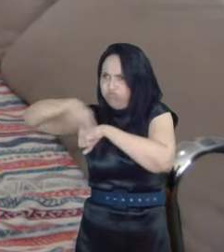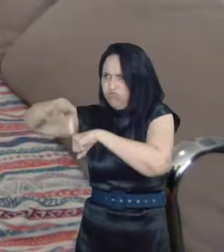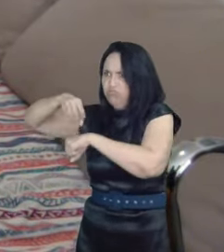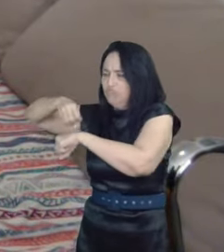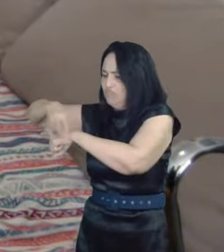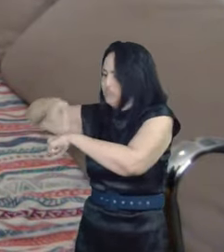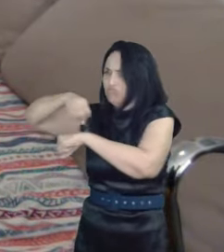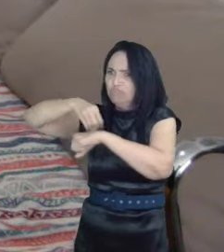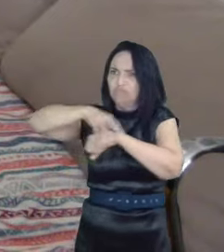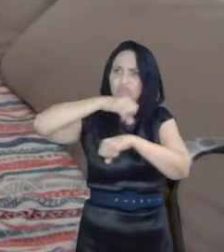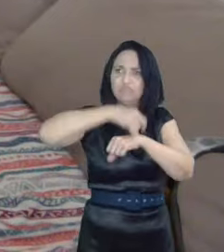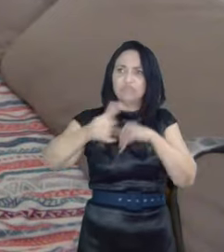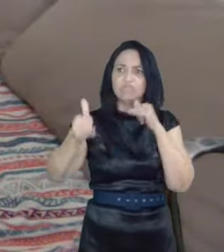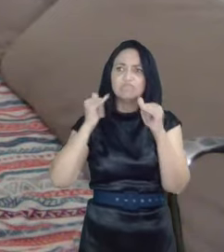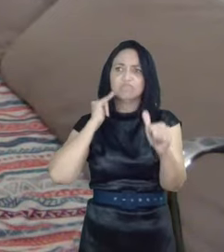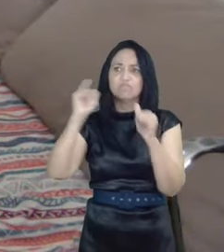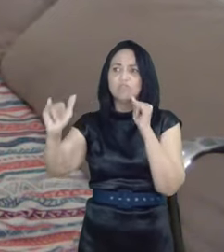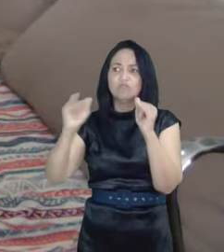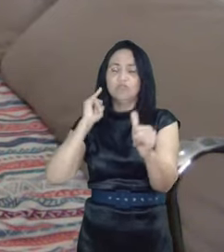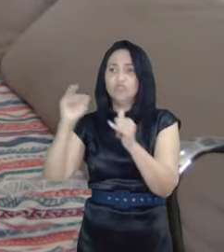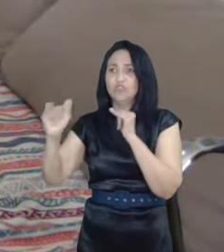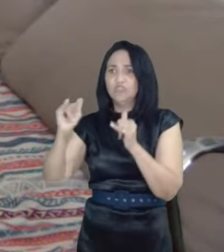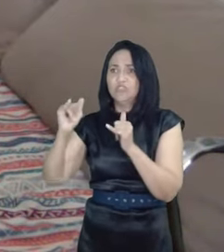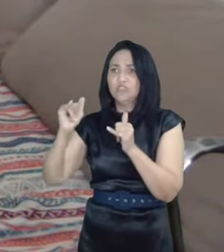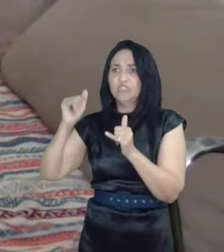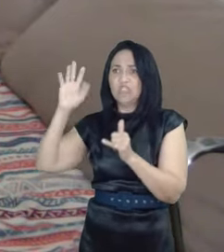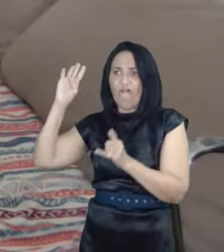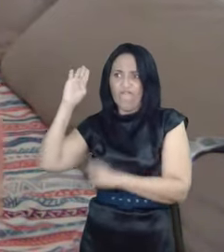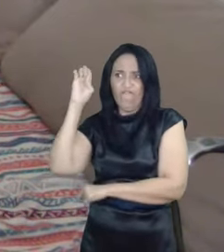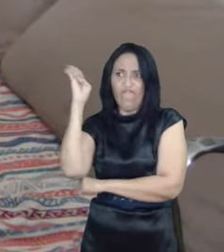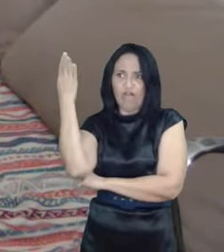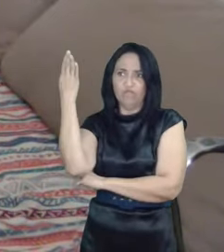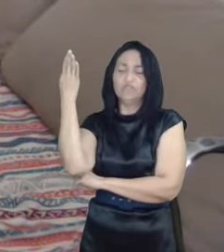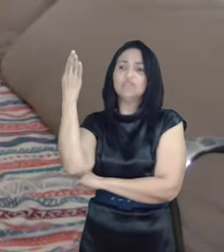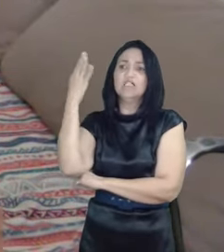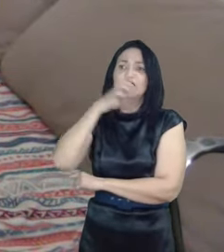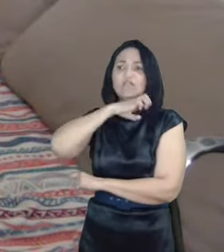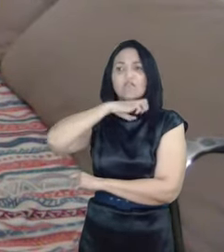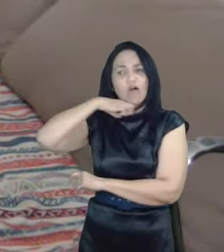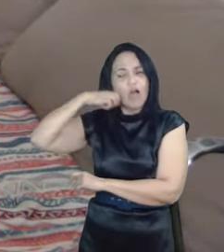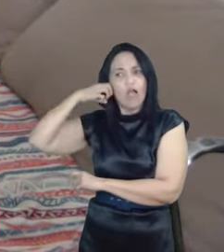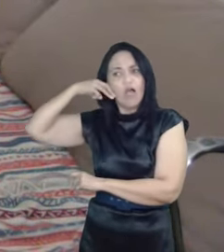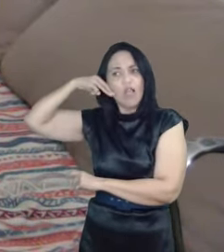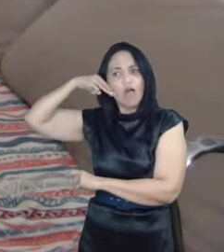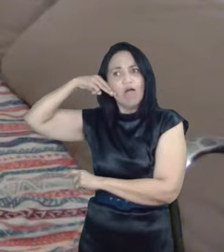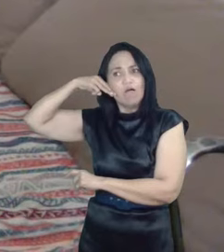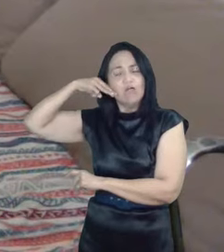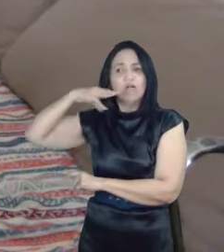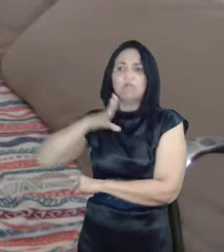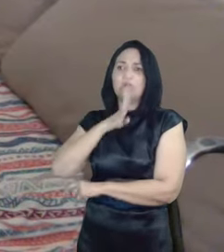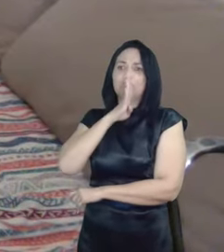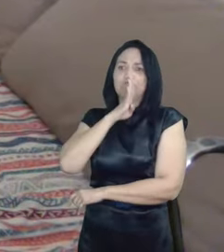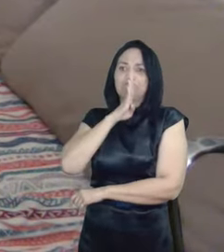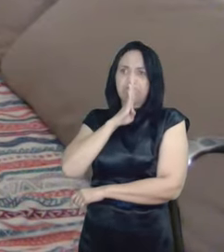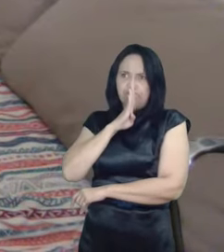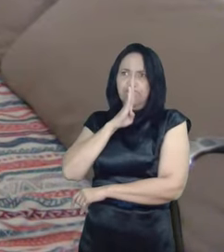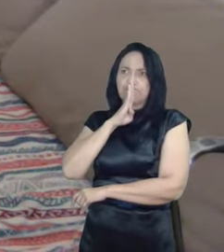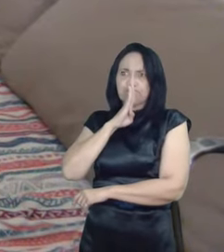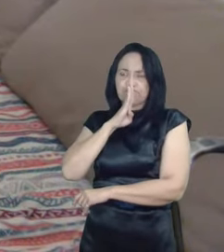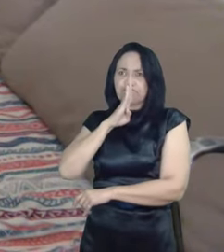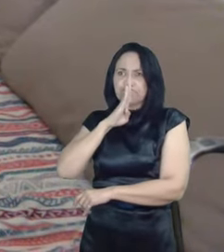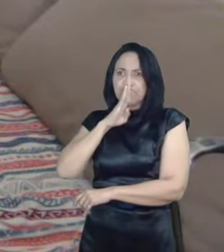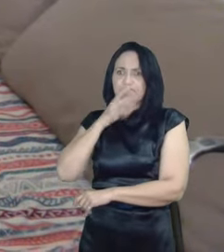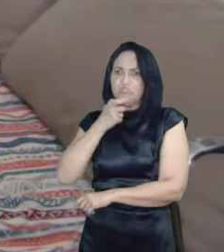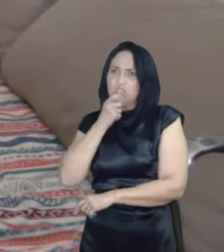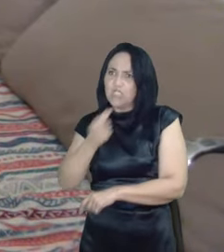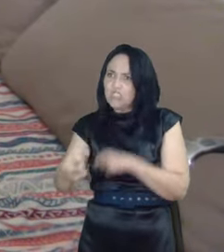falsas entre as redes sociais mais conhecidas, e que o Elon Musk já tentou silenciar críticos e pesquisadores de conteúdo nas